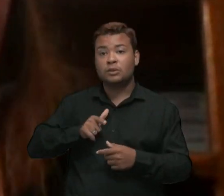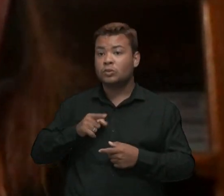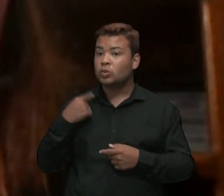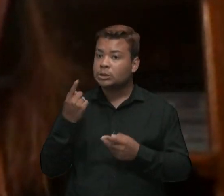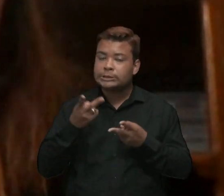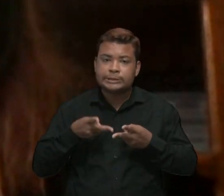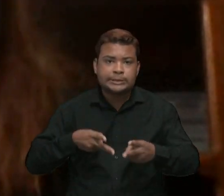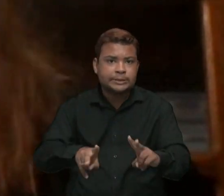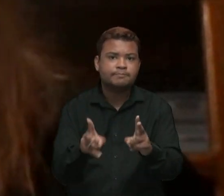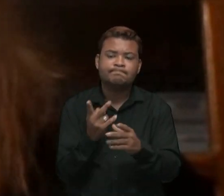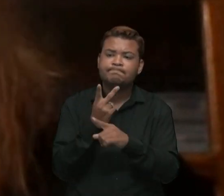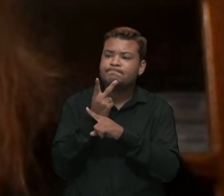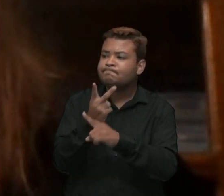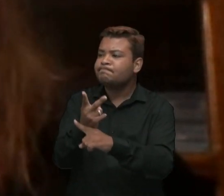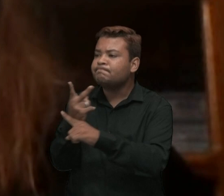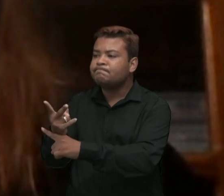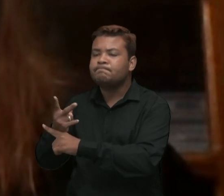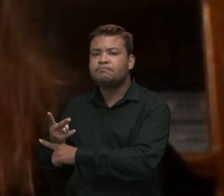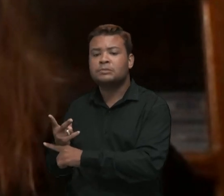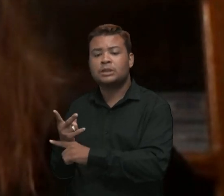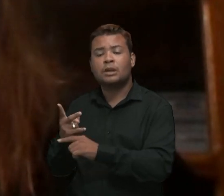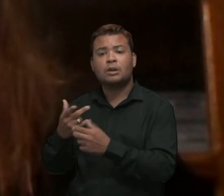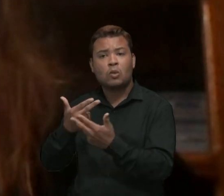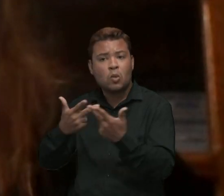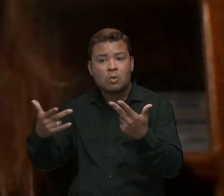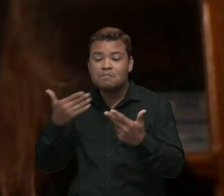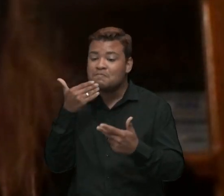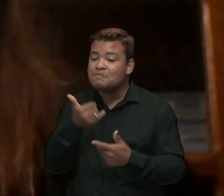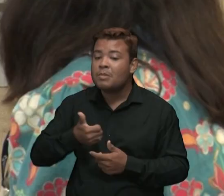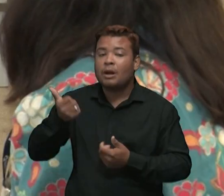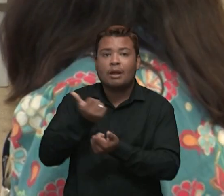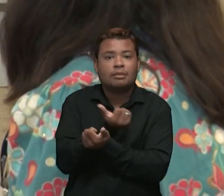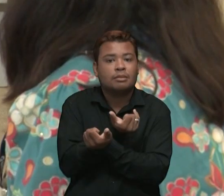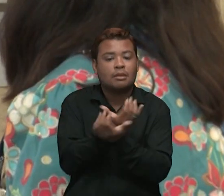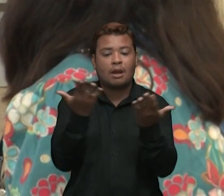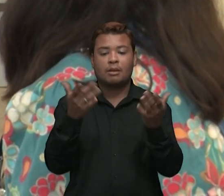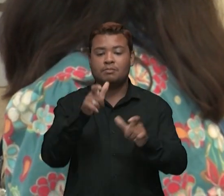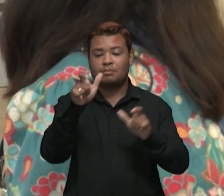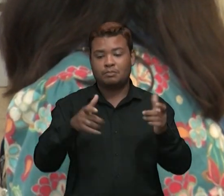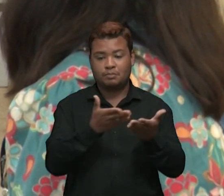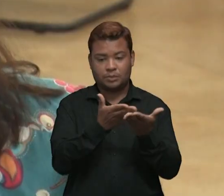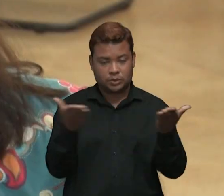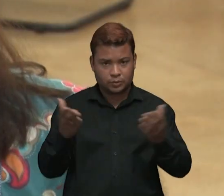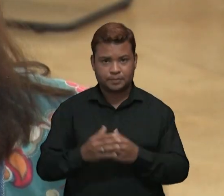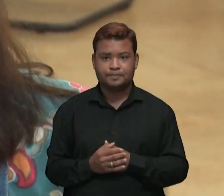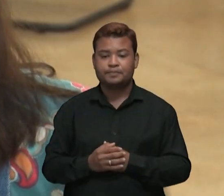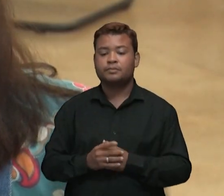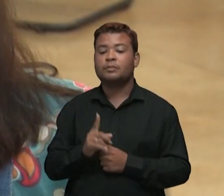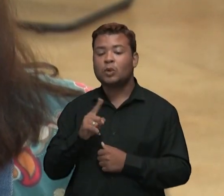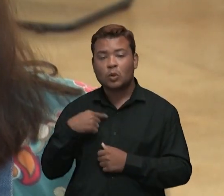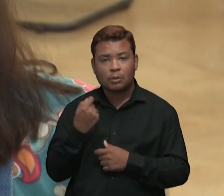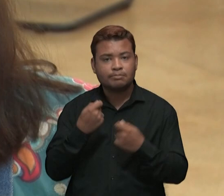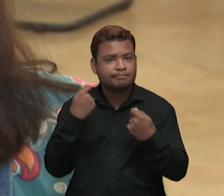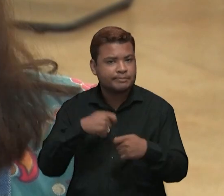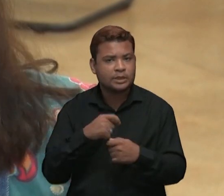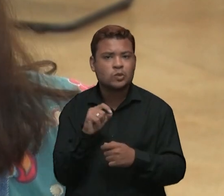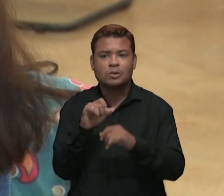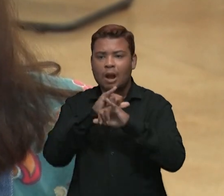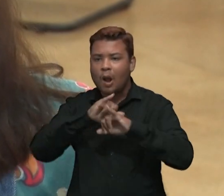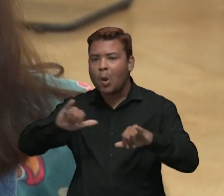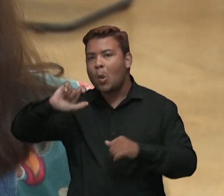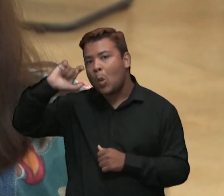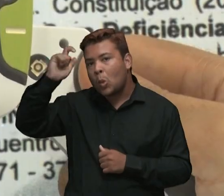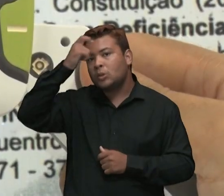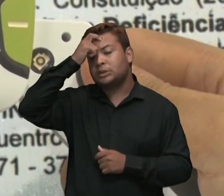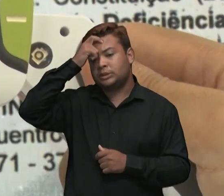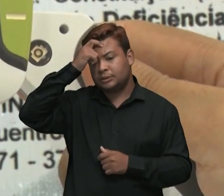assim, a trazer o que há de melhor para essas pessoas. Nós precisamos, então, ter a conscientização de